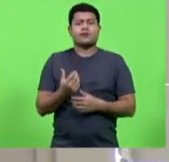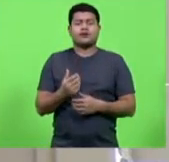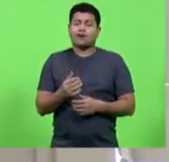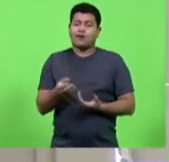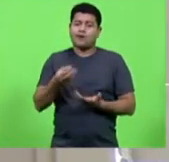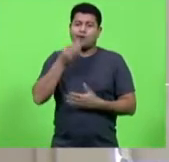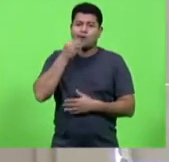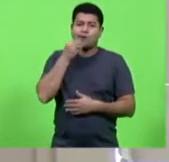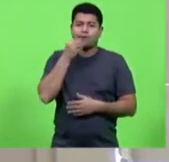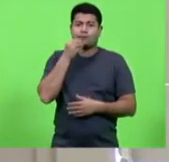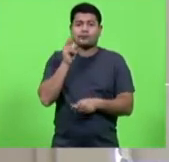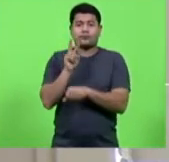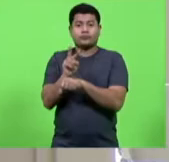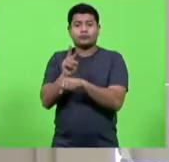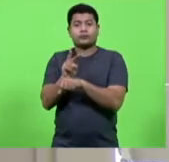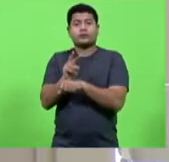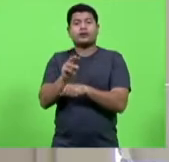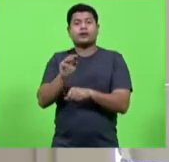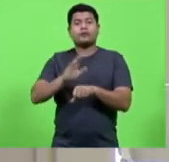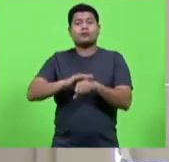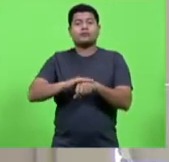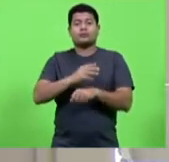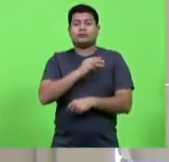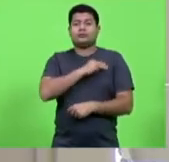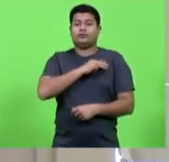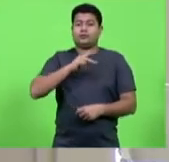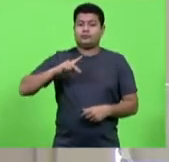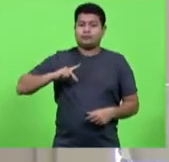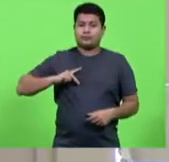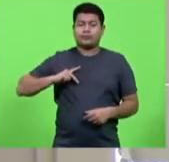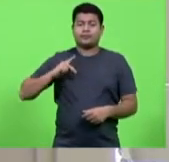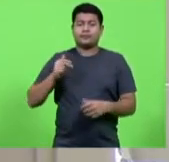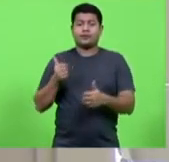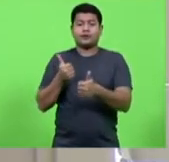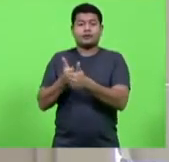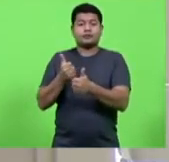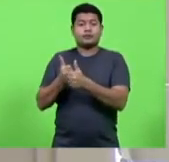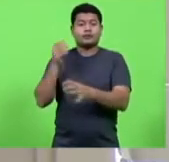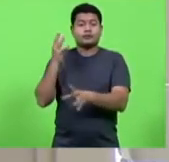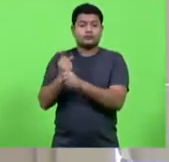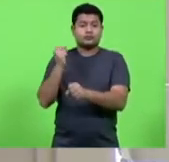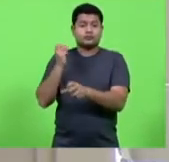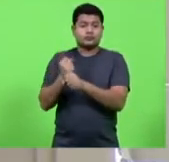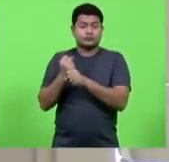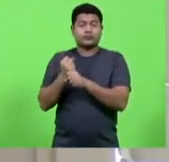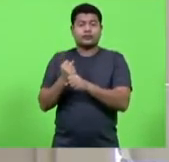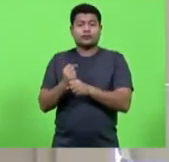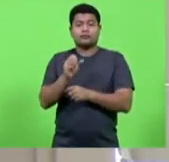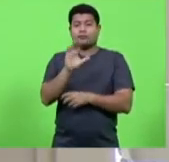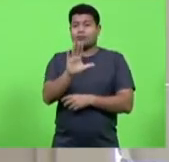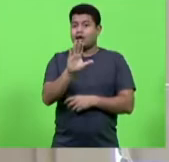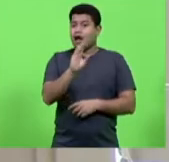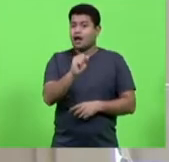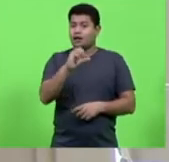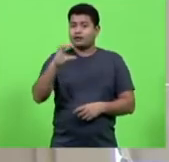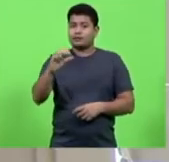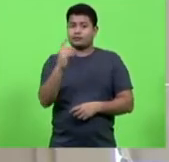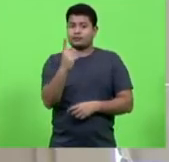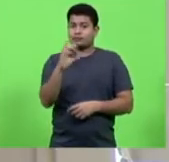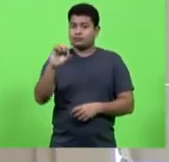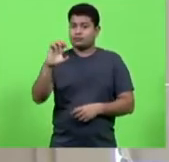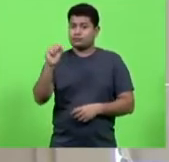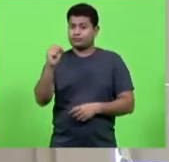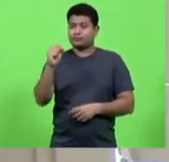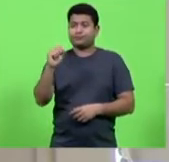supervisionado pelo Tribunal de Contas do Estado, mas a SC-108, ao que tudo indica agora,